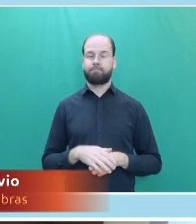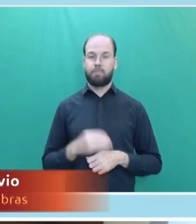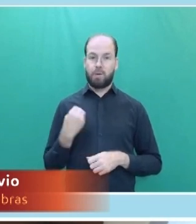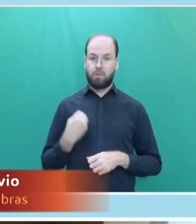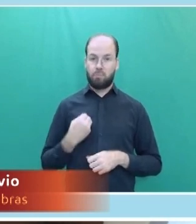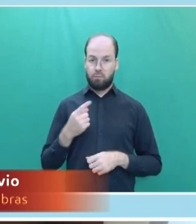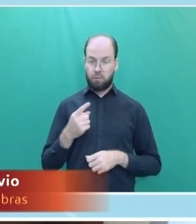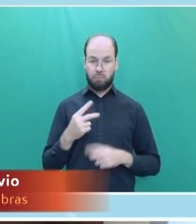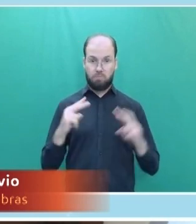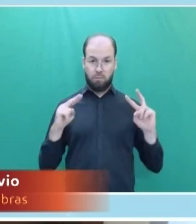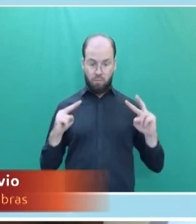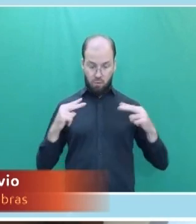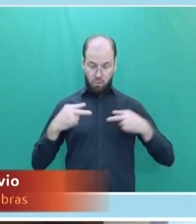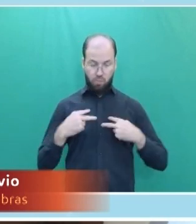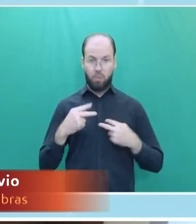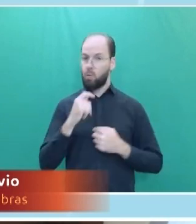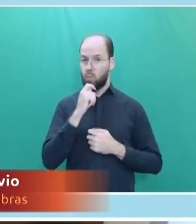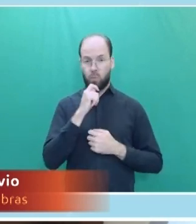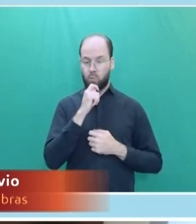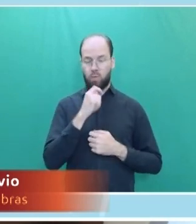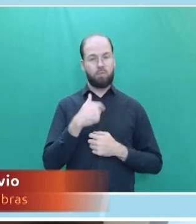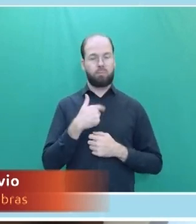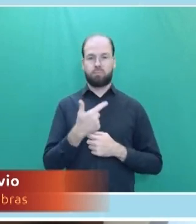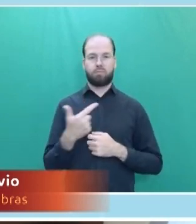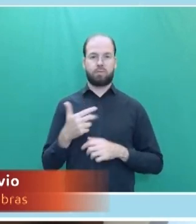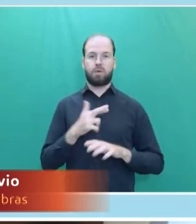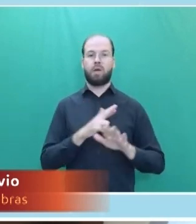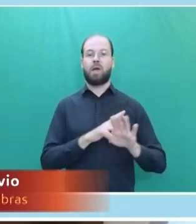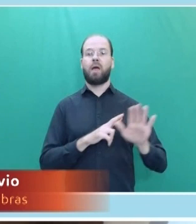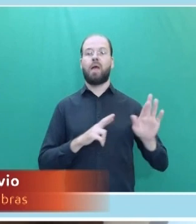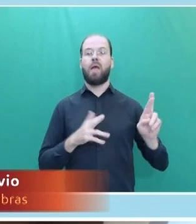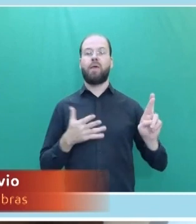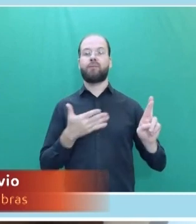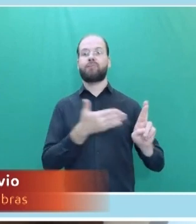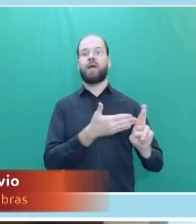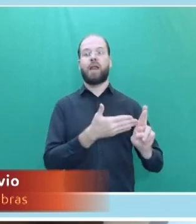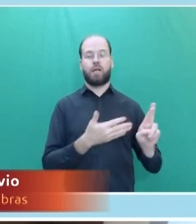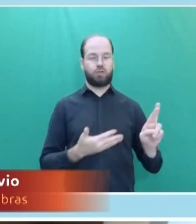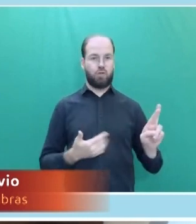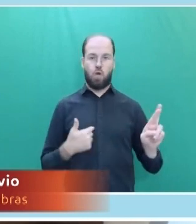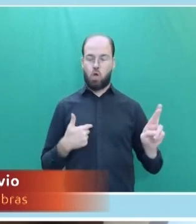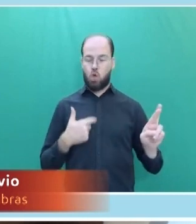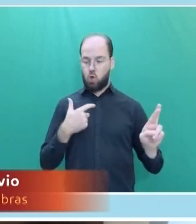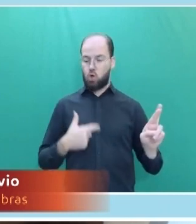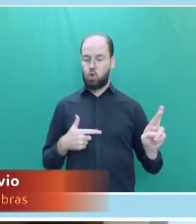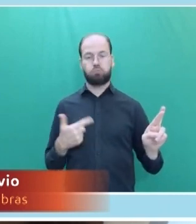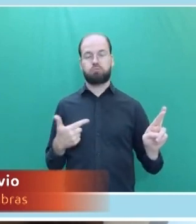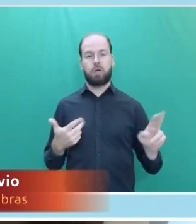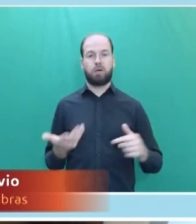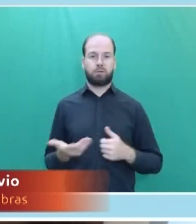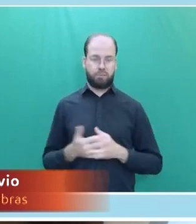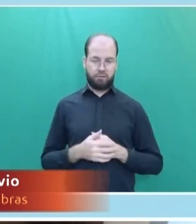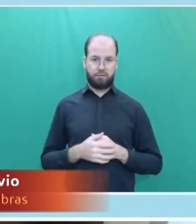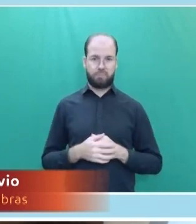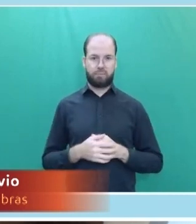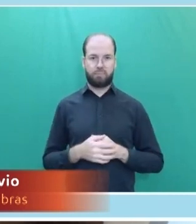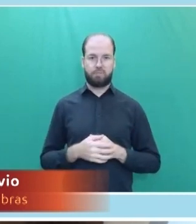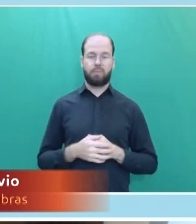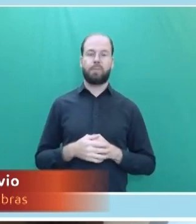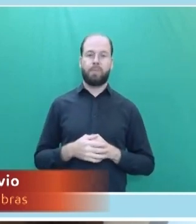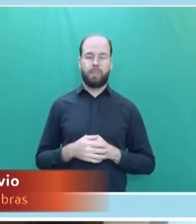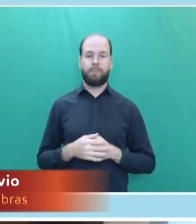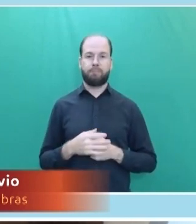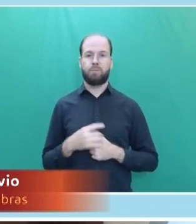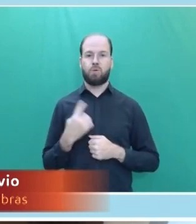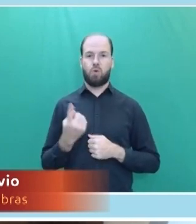vê, né, você não tem um referencial, você não existe, né? E aí a gente